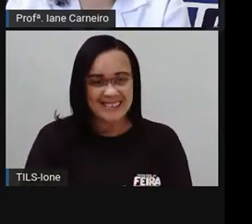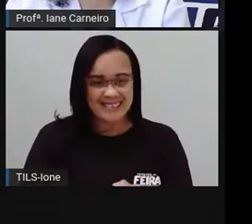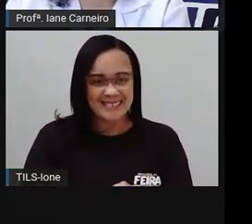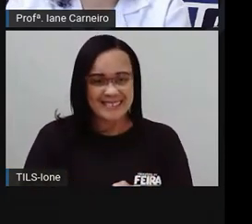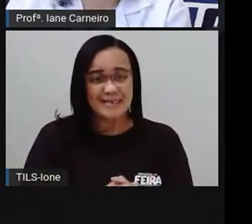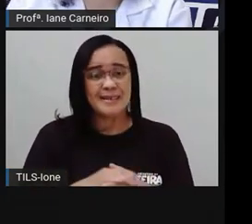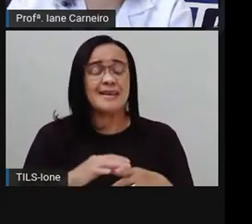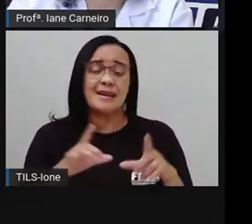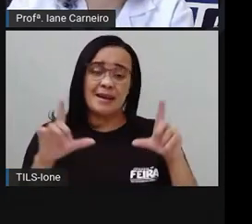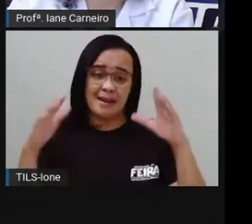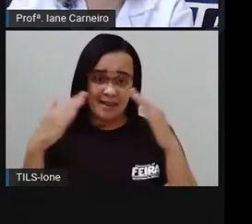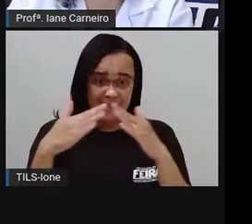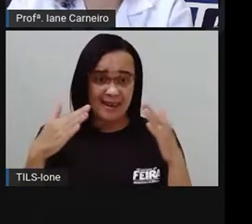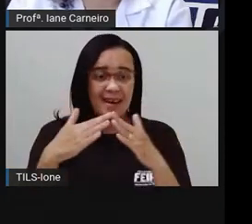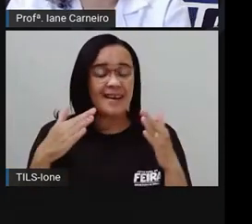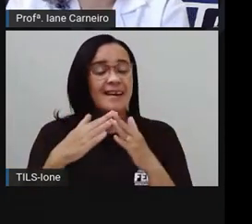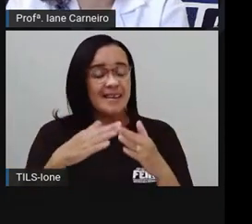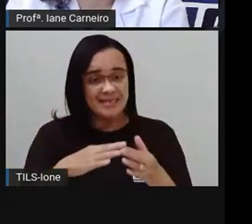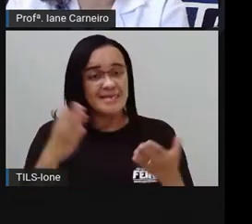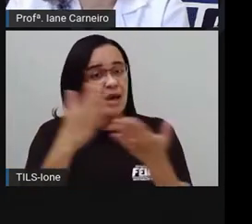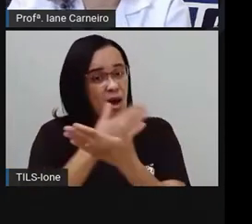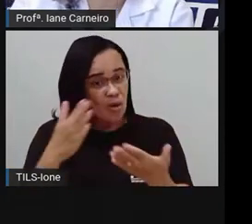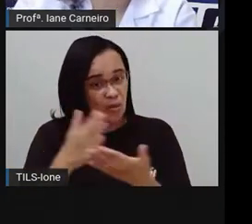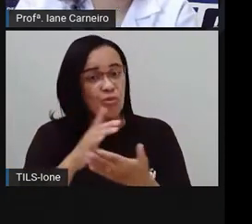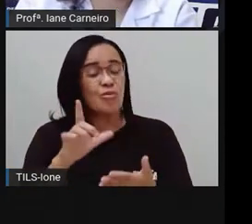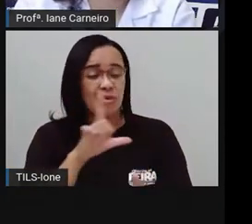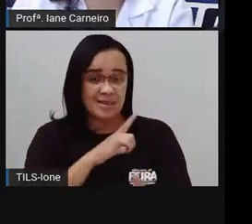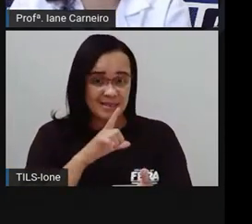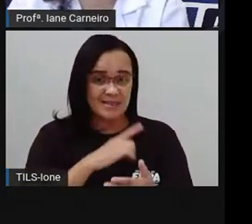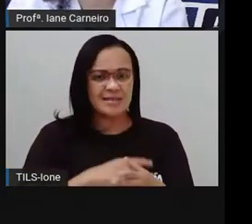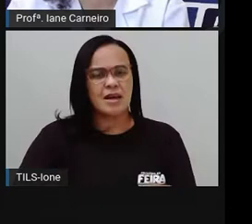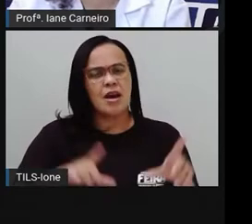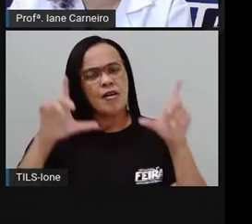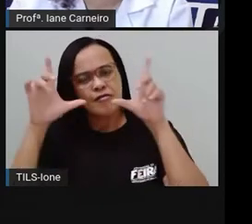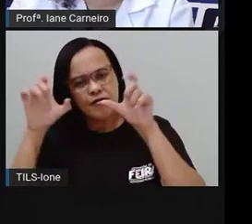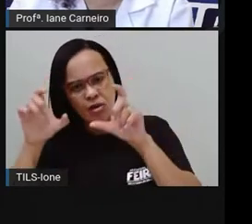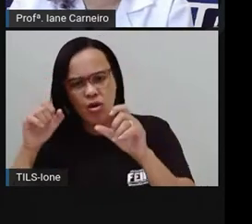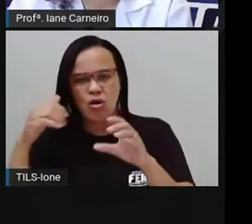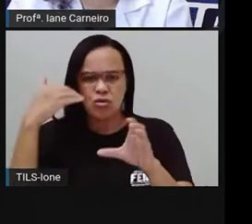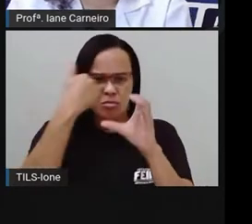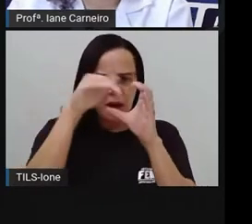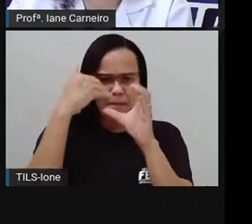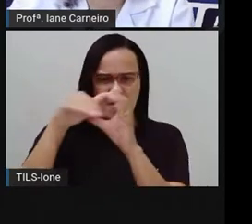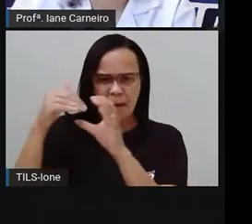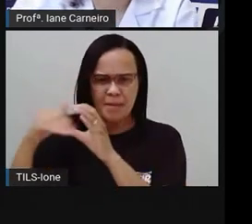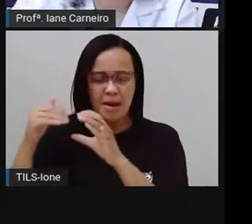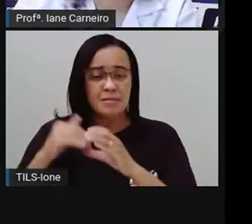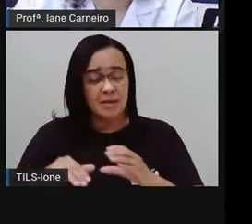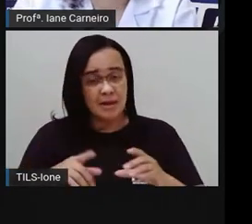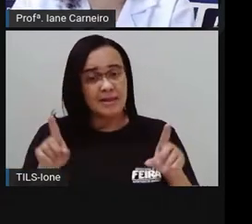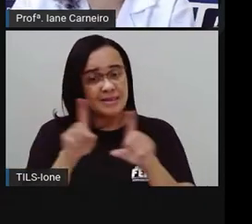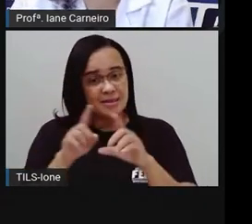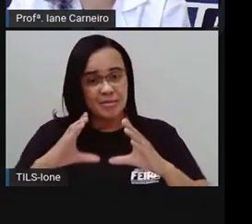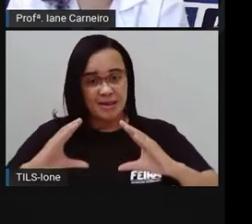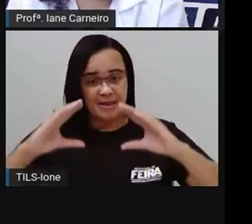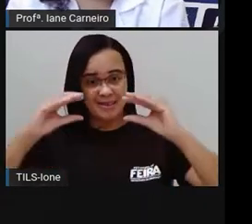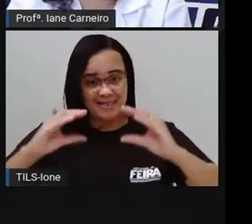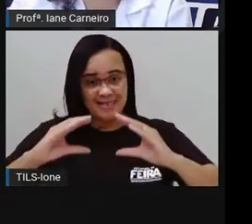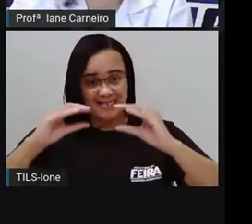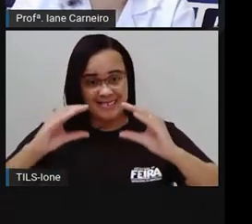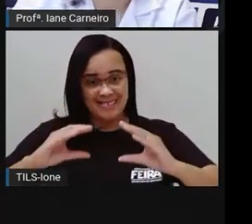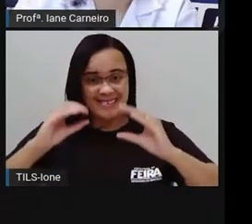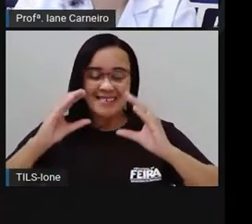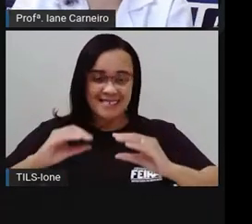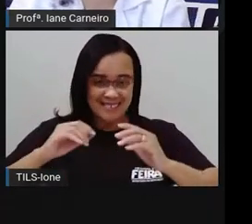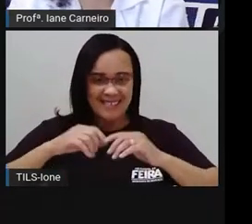tem quadro nas paredes, aí coloca fotos, né, mensagens. Tem também almofadas, né? Geralmente nas salas